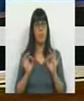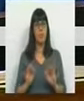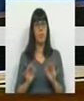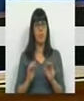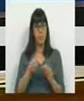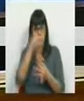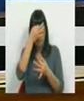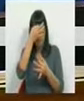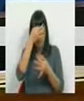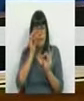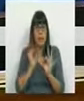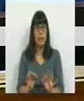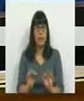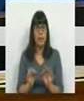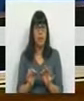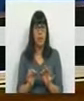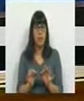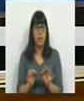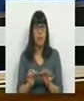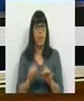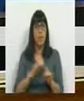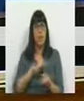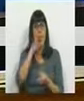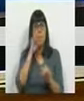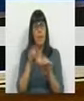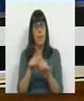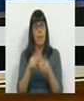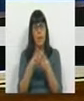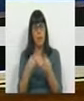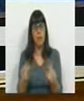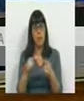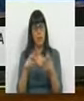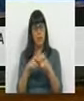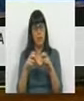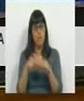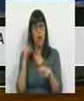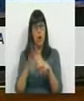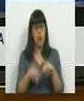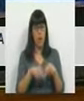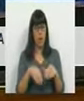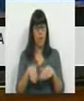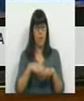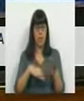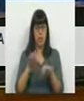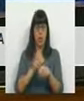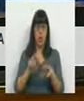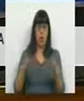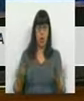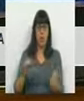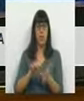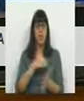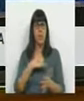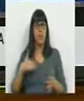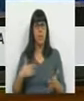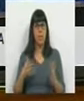absolutamente precisos. E o Sr. Ministro, para a resolução deste problema, dos cortes que vai efetuar nos hospitais, nos centros de saúde,